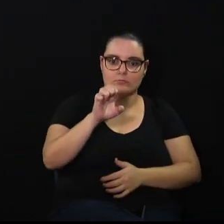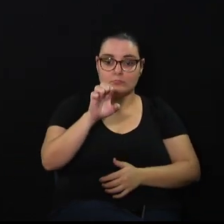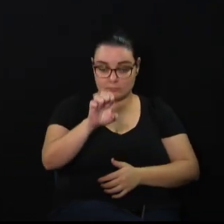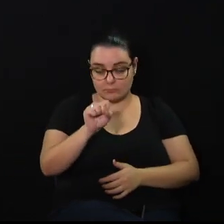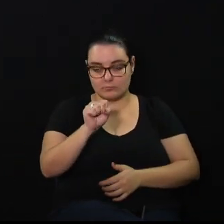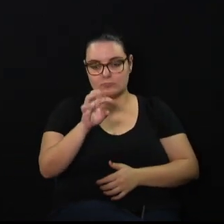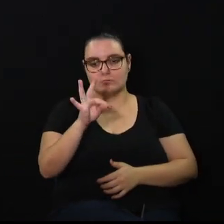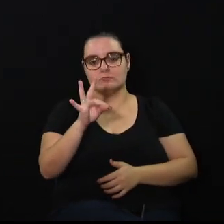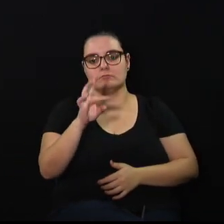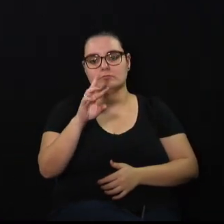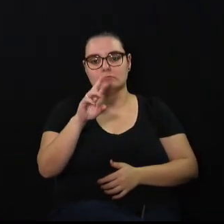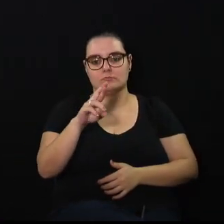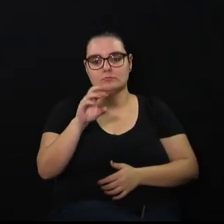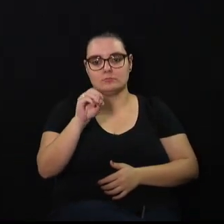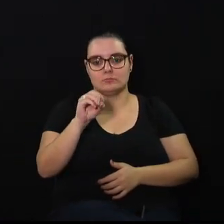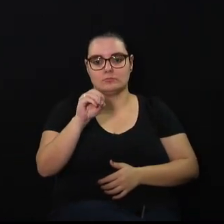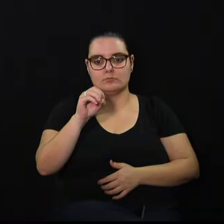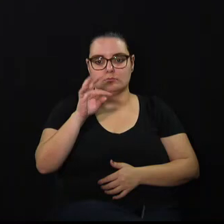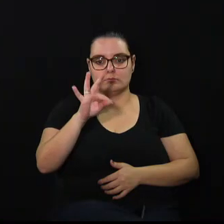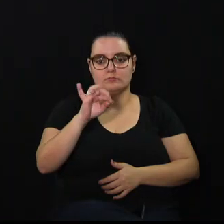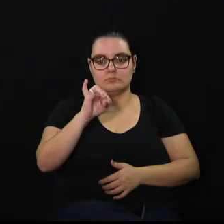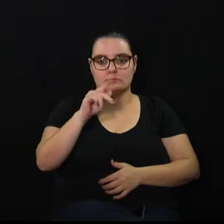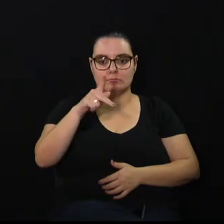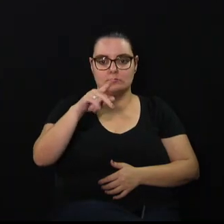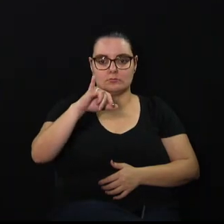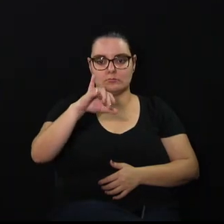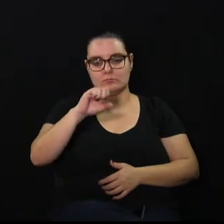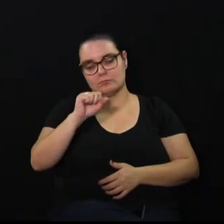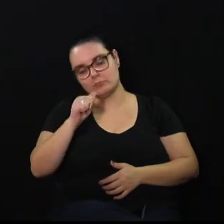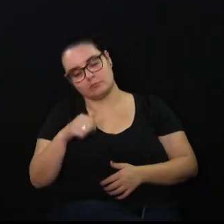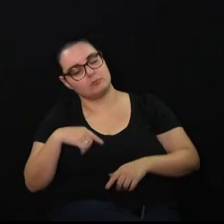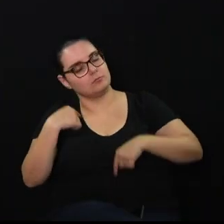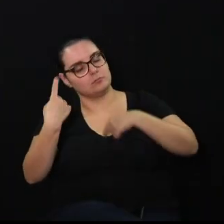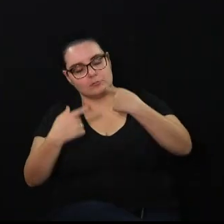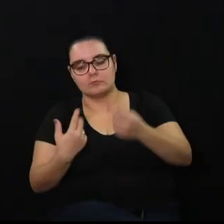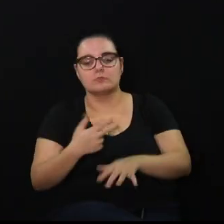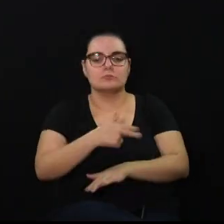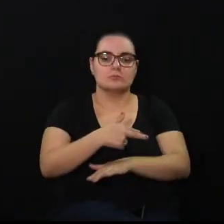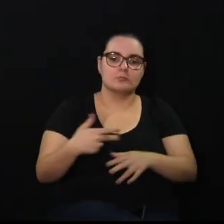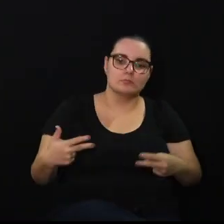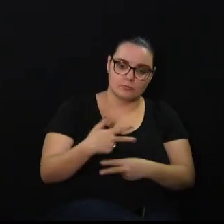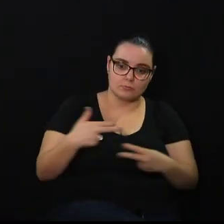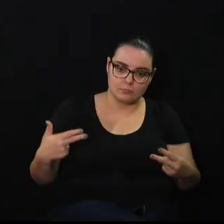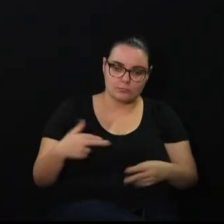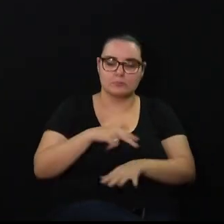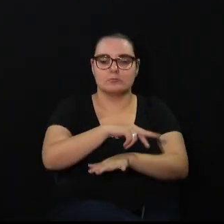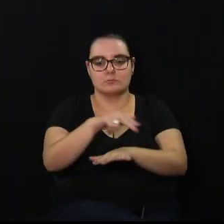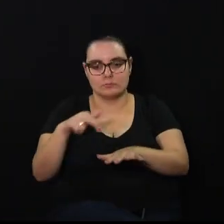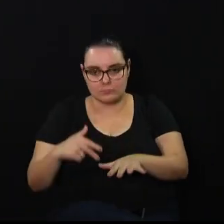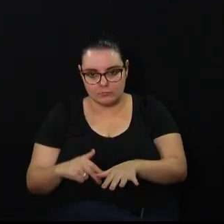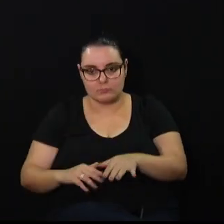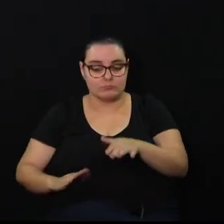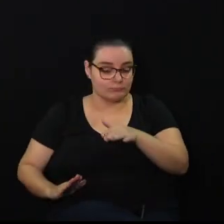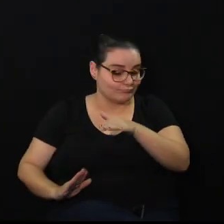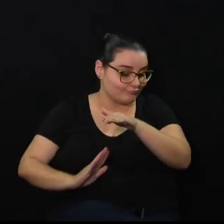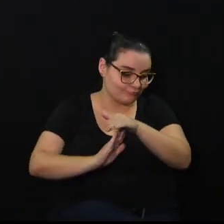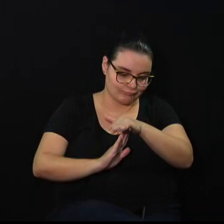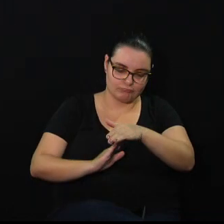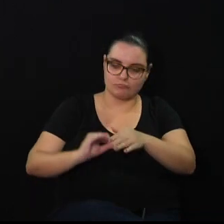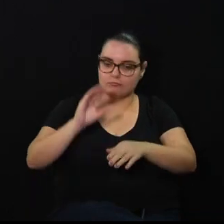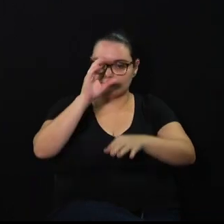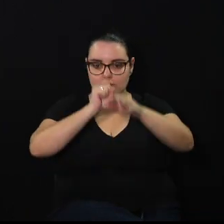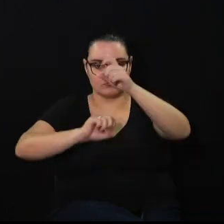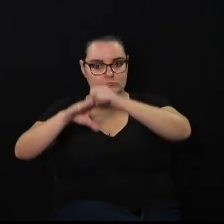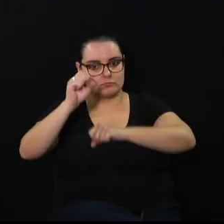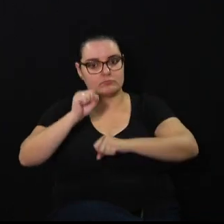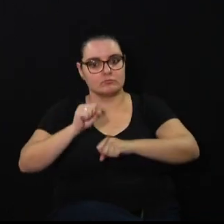colar lias que vai é prejudicar o desenvolvimento dessa criança e se tornar a mesma barreira de aprendizagem então